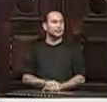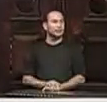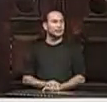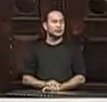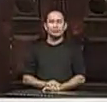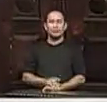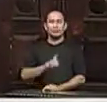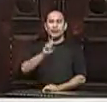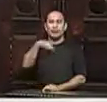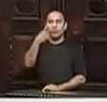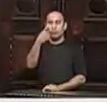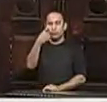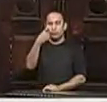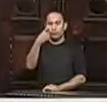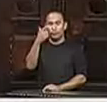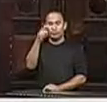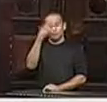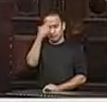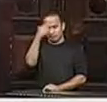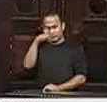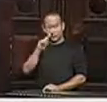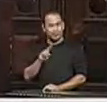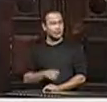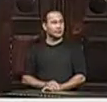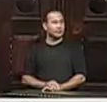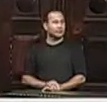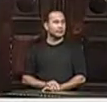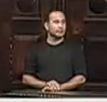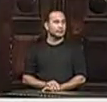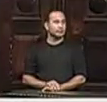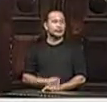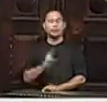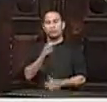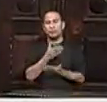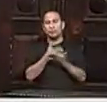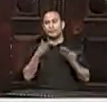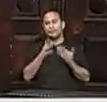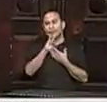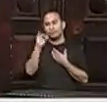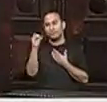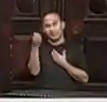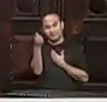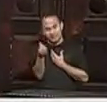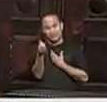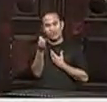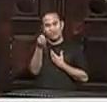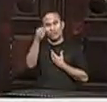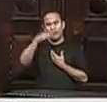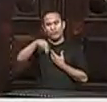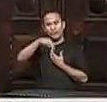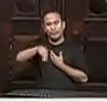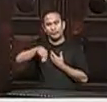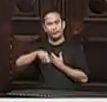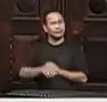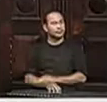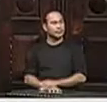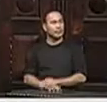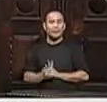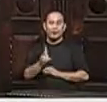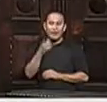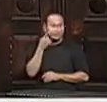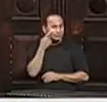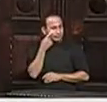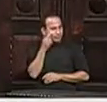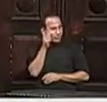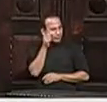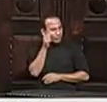para o início da outra semana, da semana subsequente, que começa no dia 6 de novembro. Mas, observando